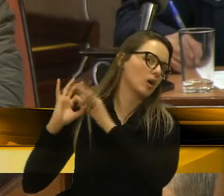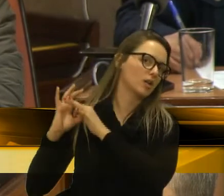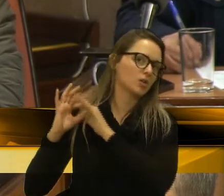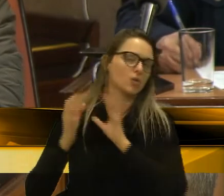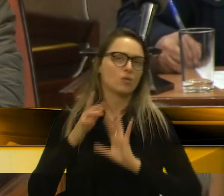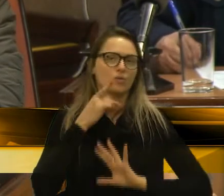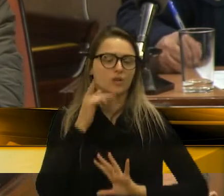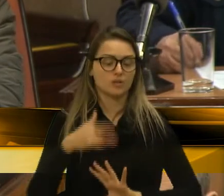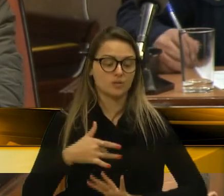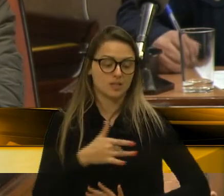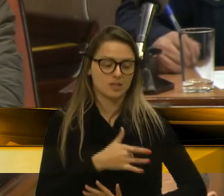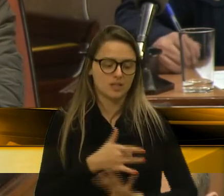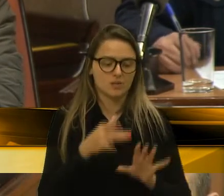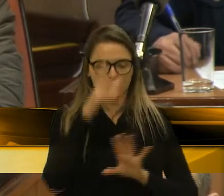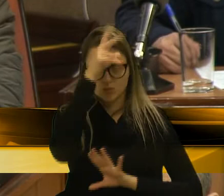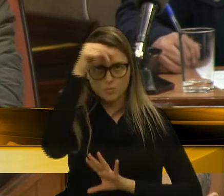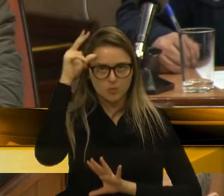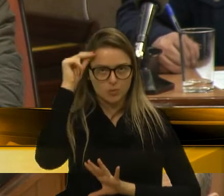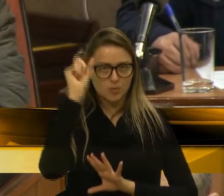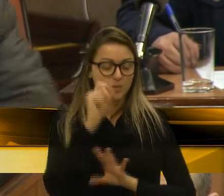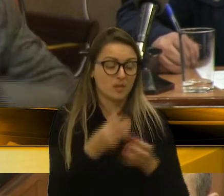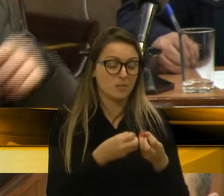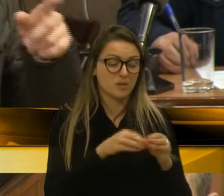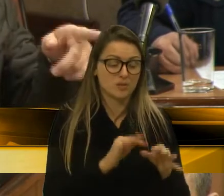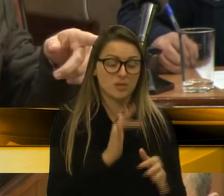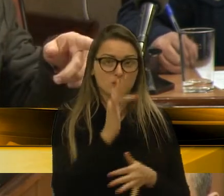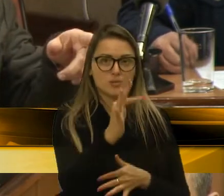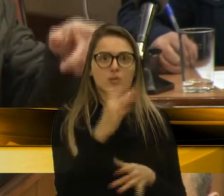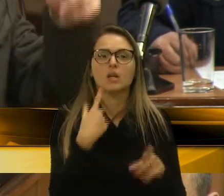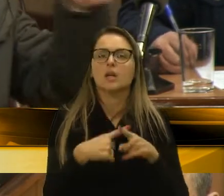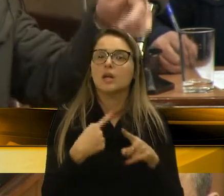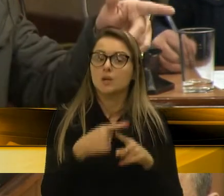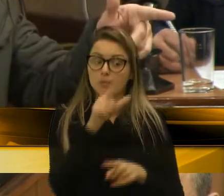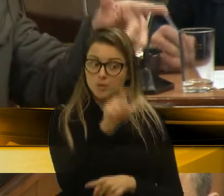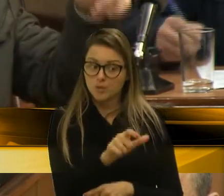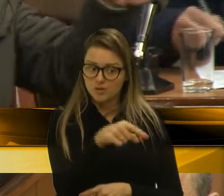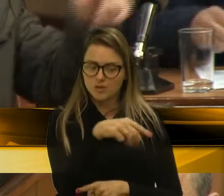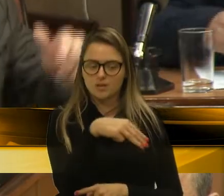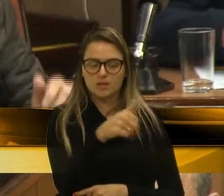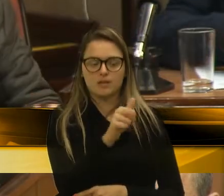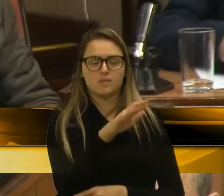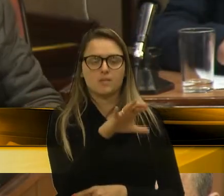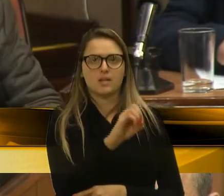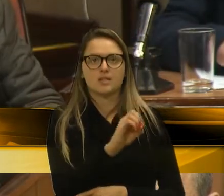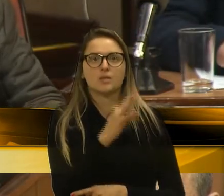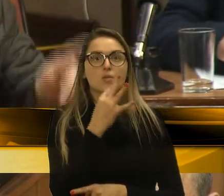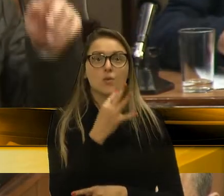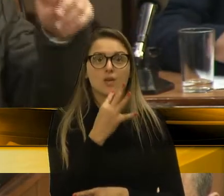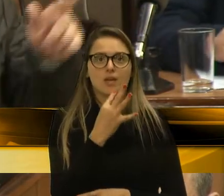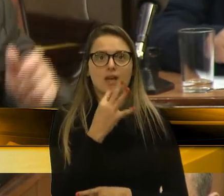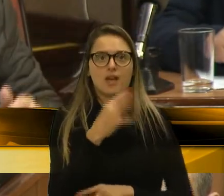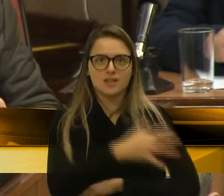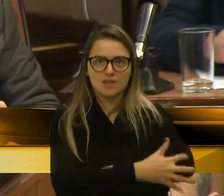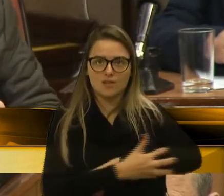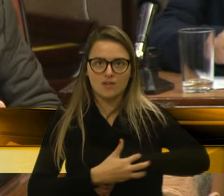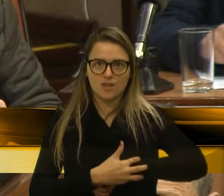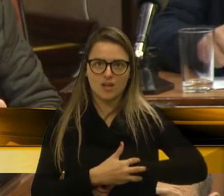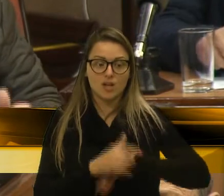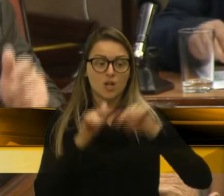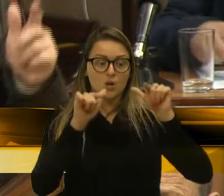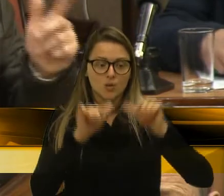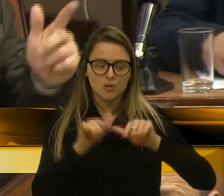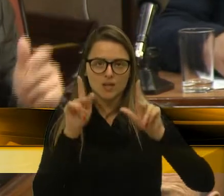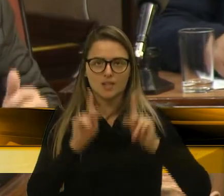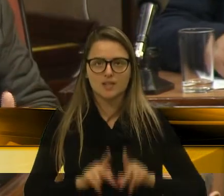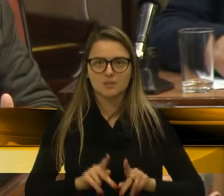saúde pública, o caos que viria para a saúde pública, porque ele sabe, ele conhece, lá é a periferia de Caxias, lá onde as pessoas passam fome. Uma